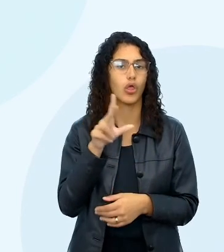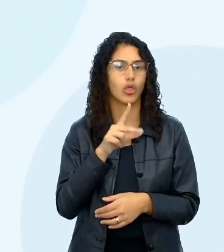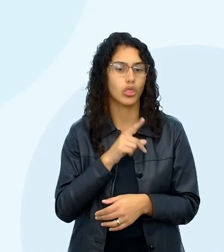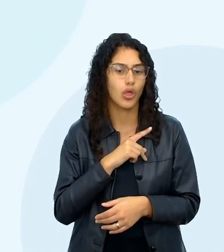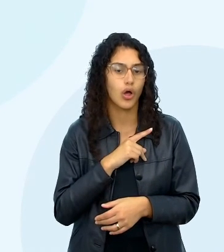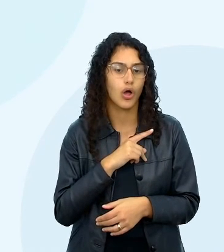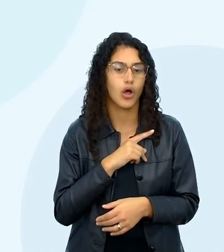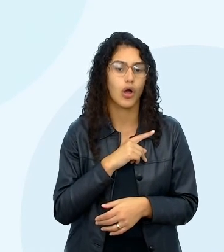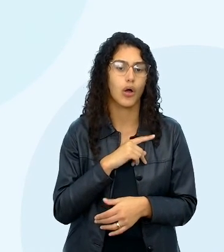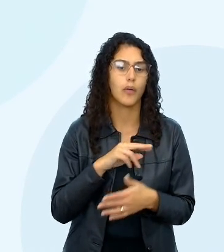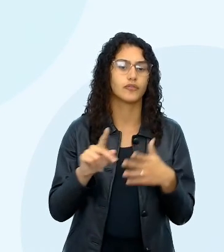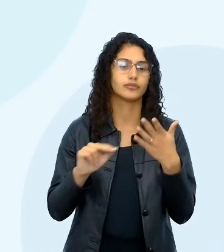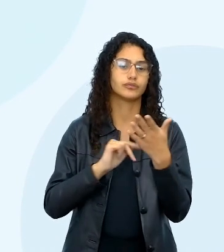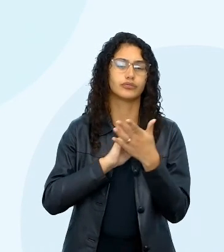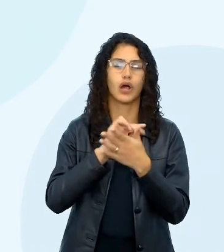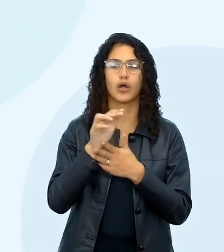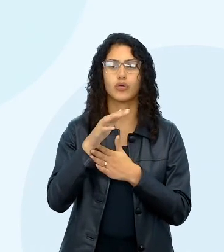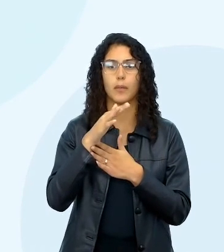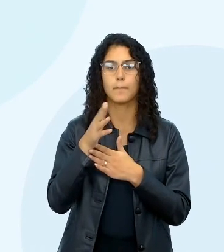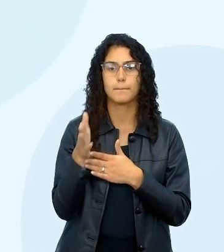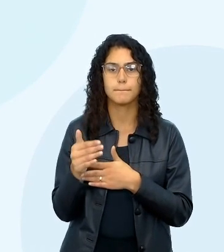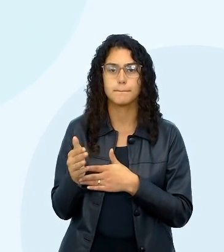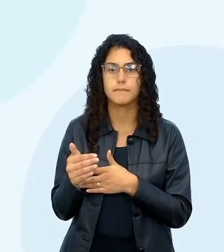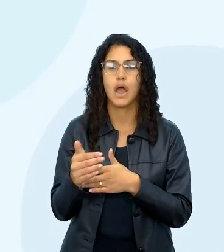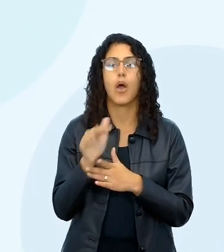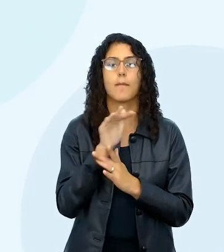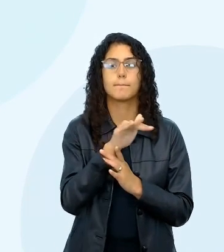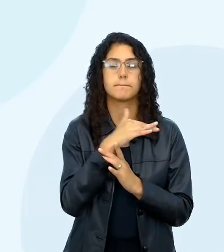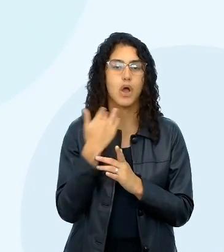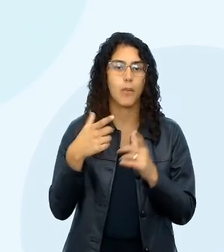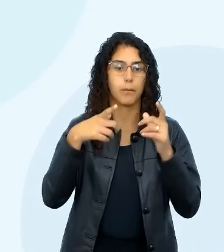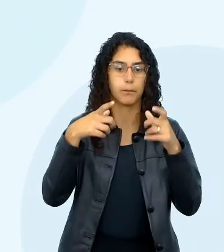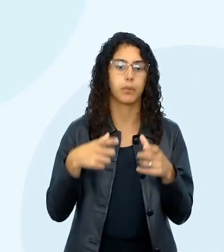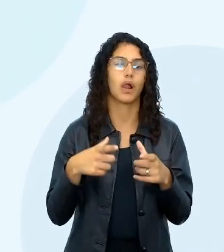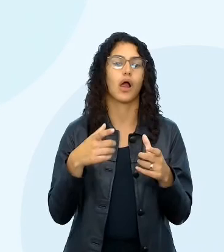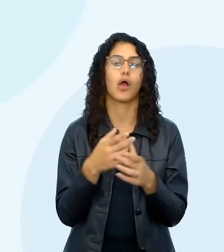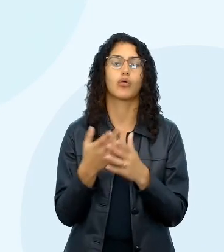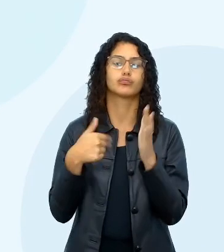uma mortandade de peixes em determinado rio, em determinado lago,